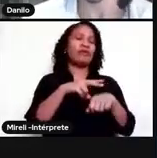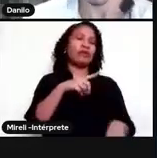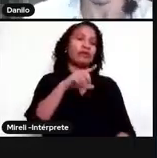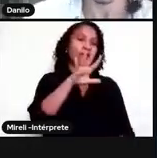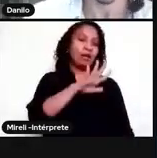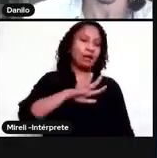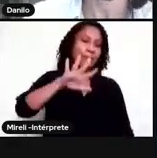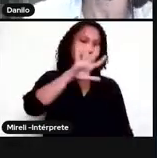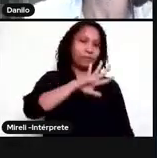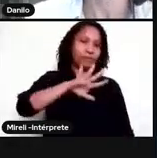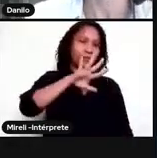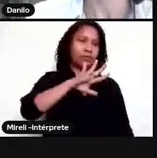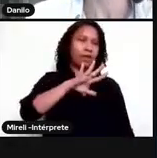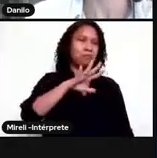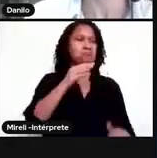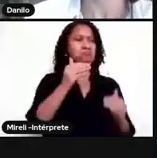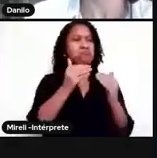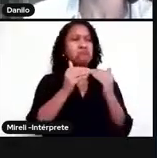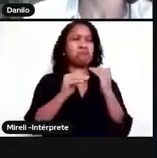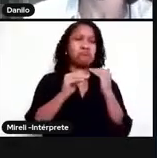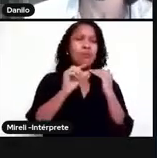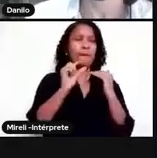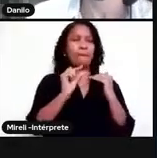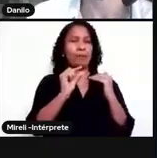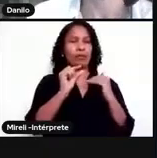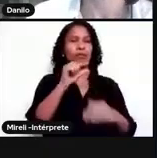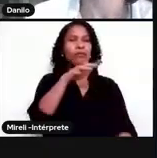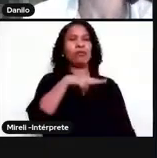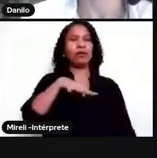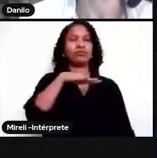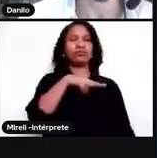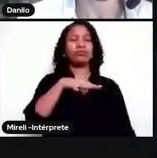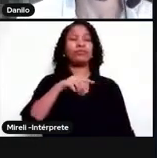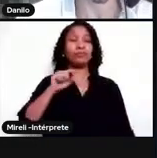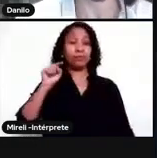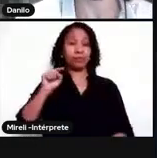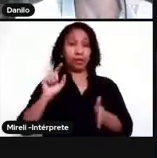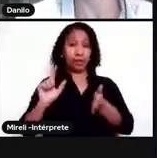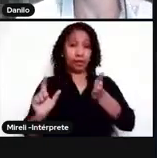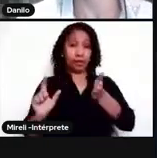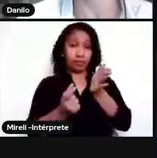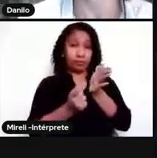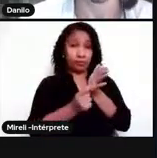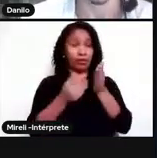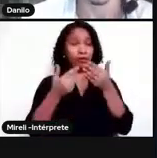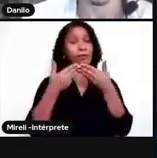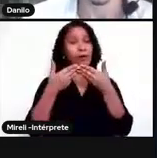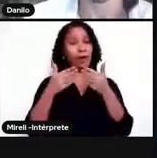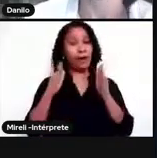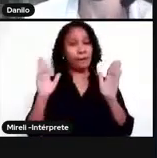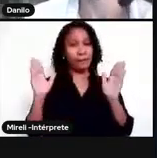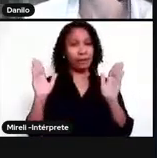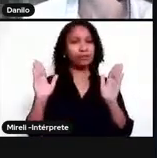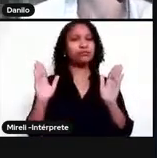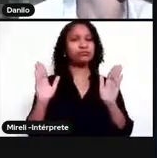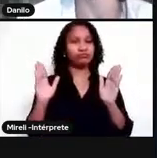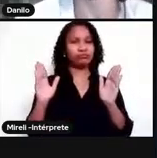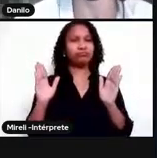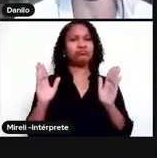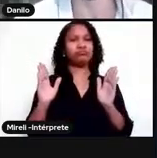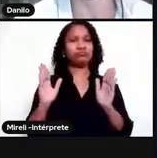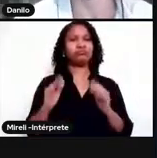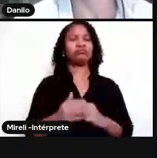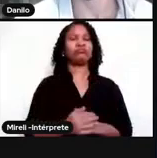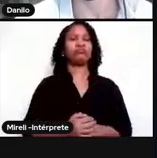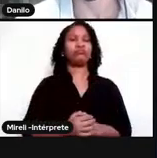para as espécies. Então, esse programa, ele é um programa, no caso, aberto, e ele, no caso,